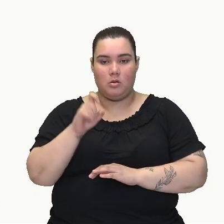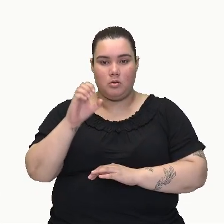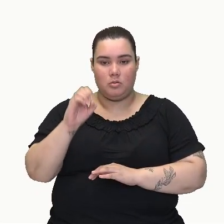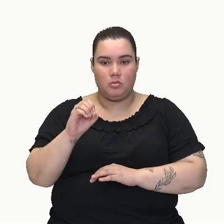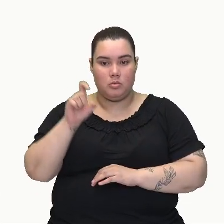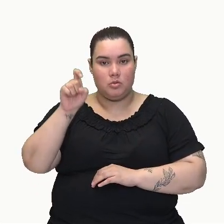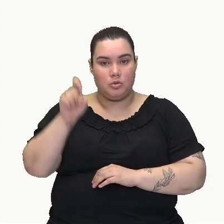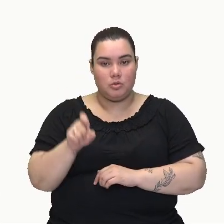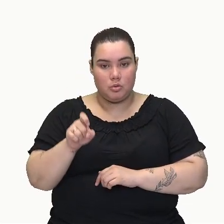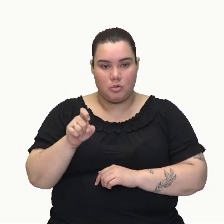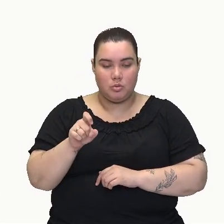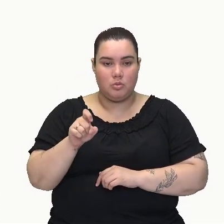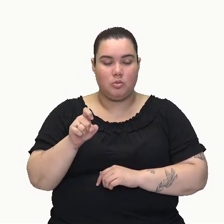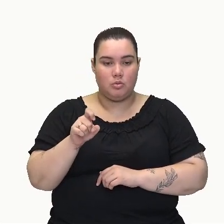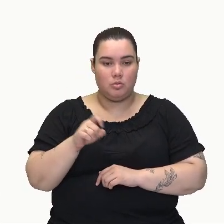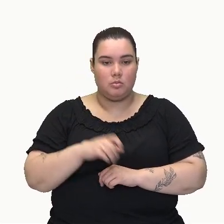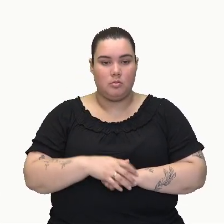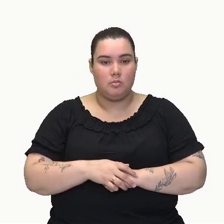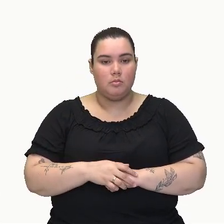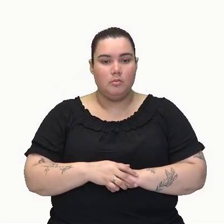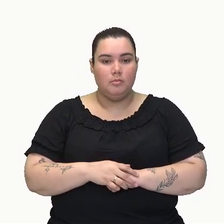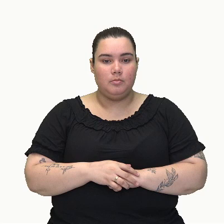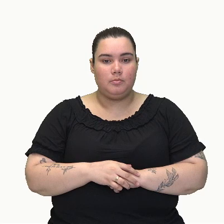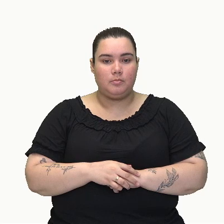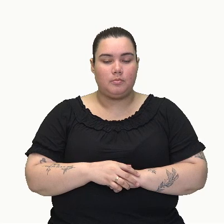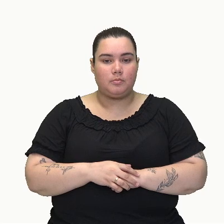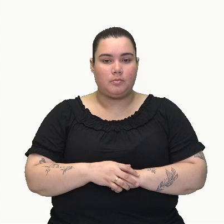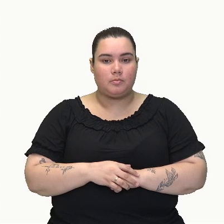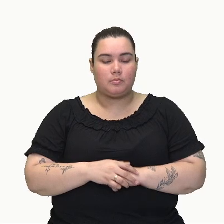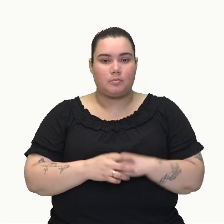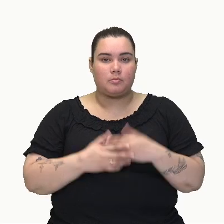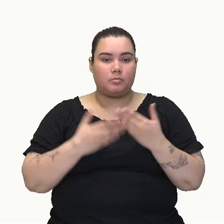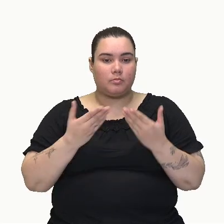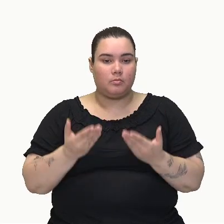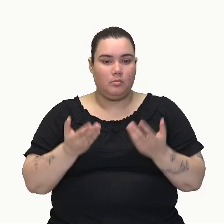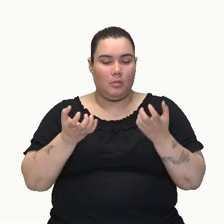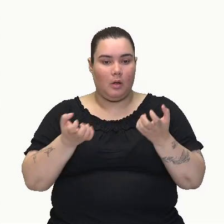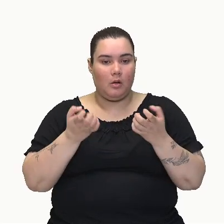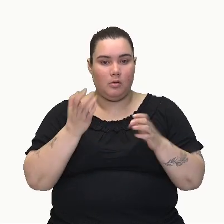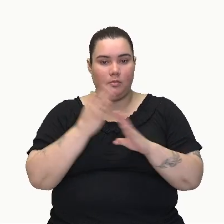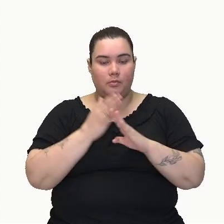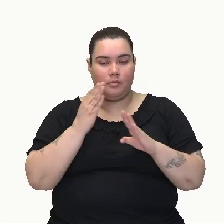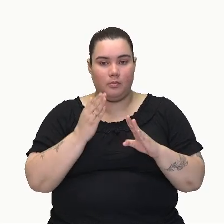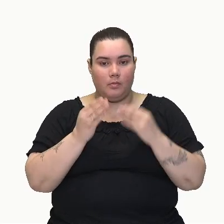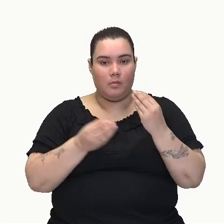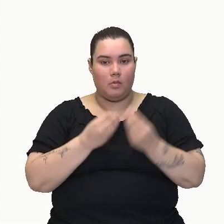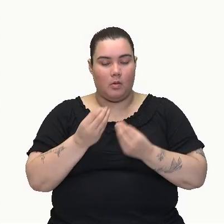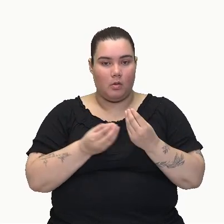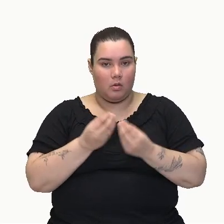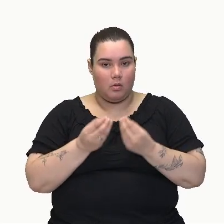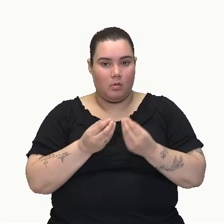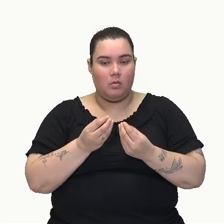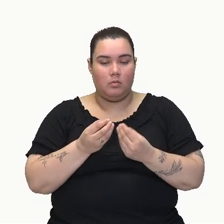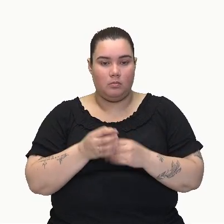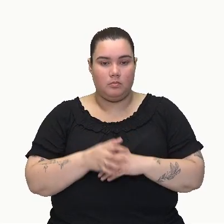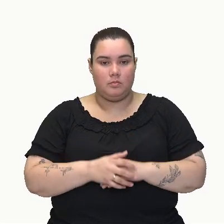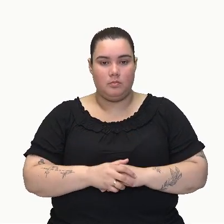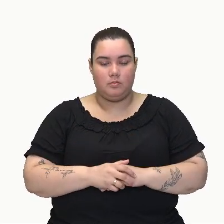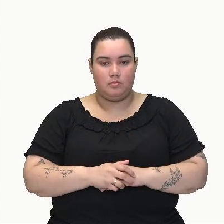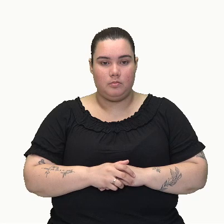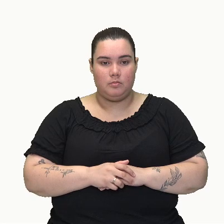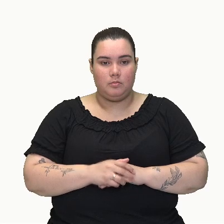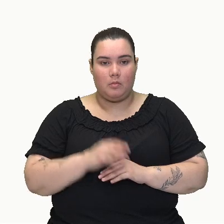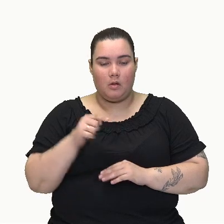eixo x. Então, ele quer saber onde, né, que nós teremos aí